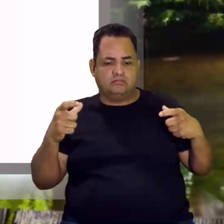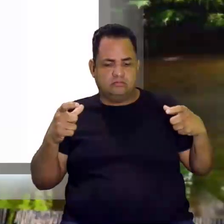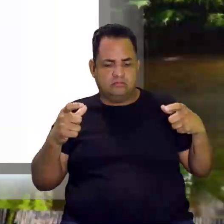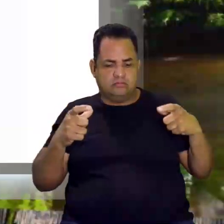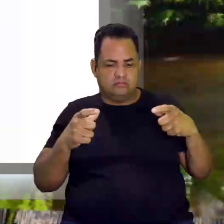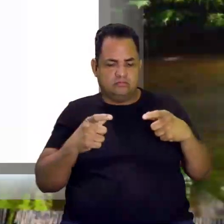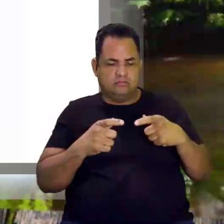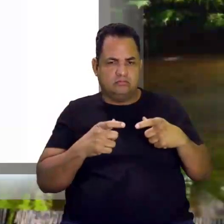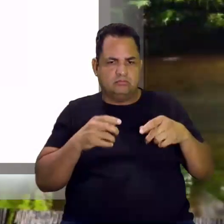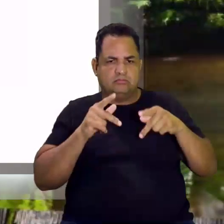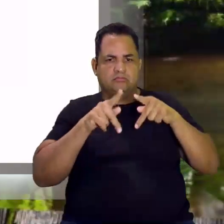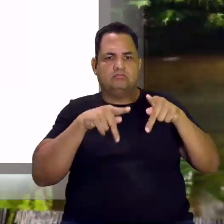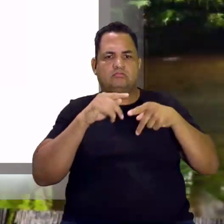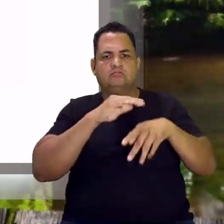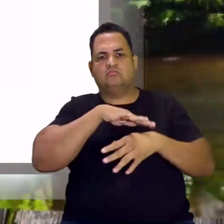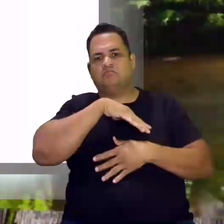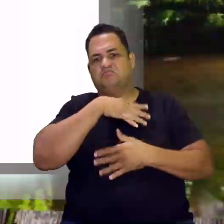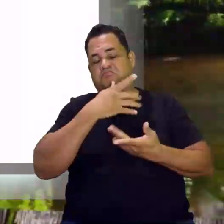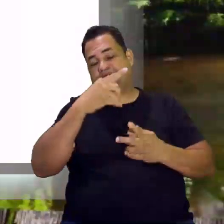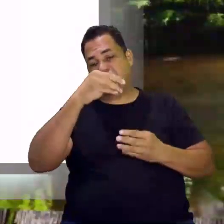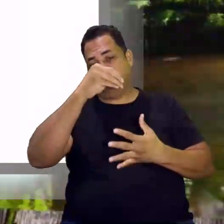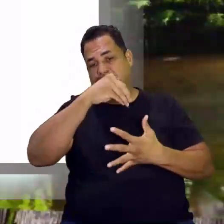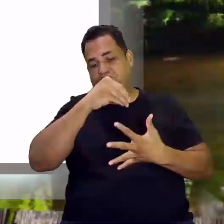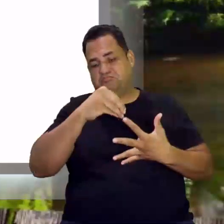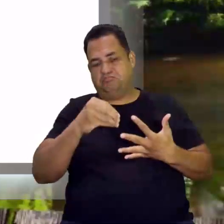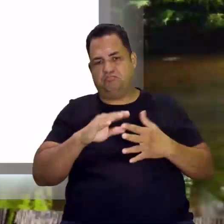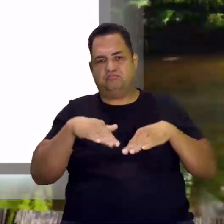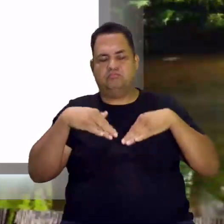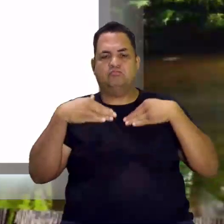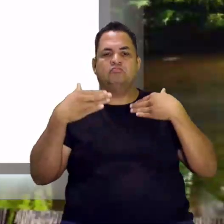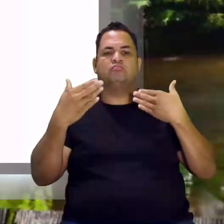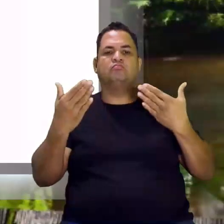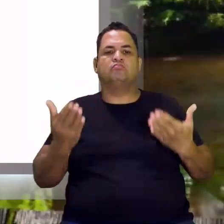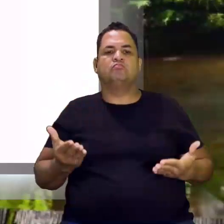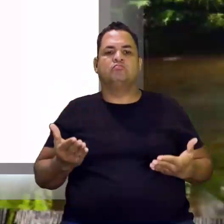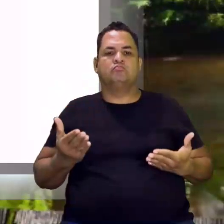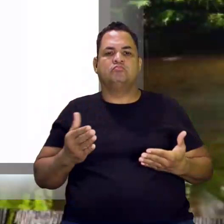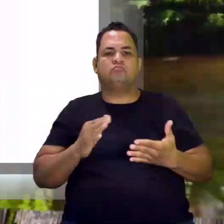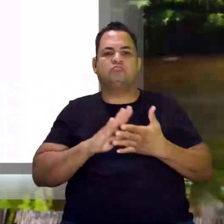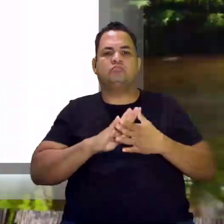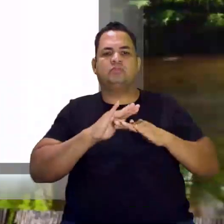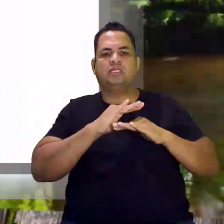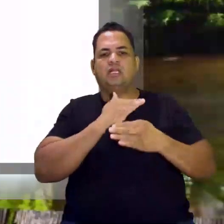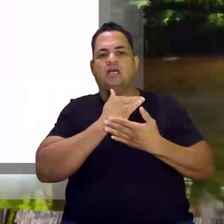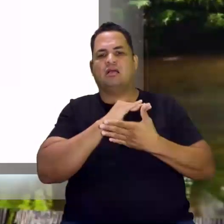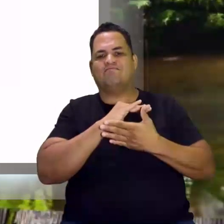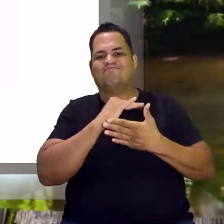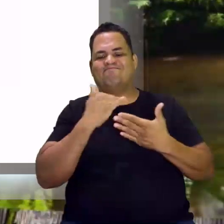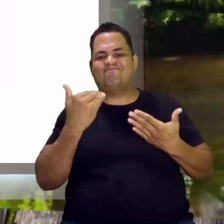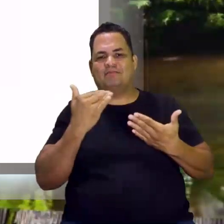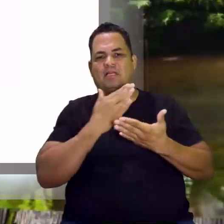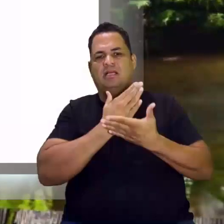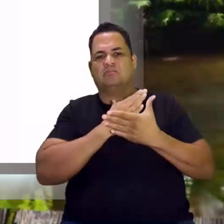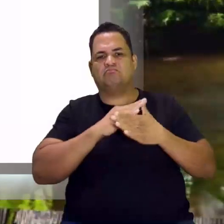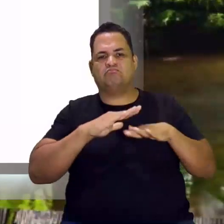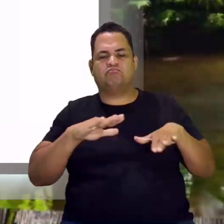quantitativo populacional de uma espécie. Mas quando a gente fala de extinção, por isso existe